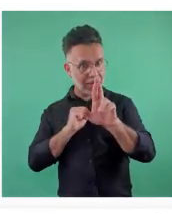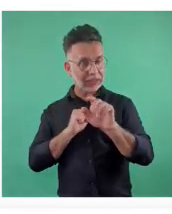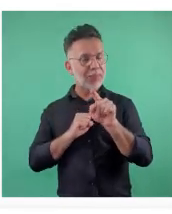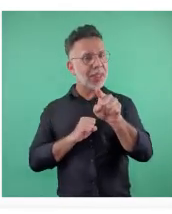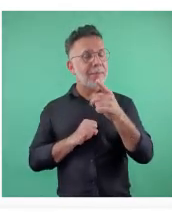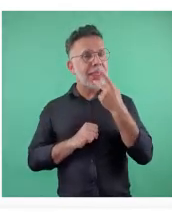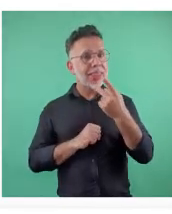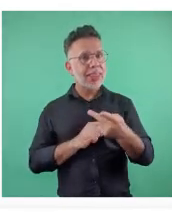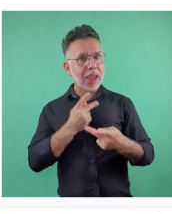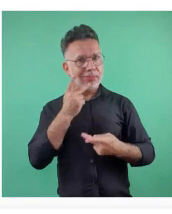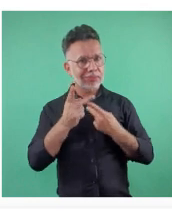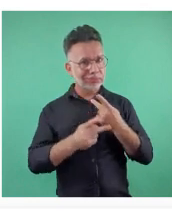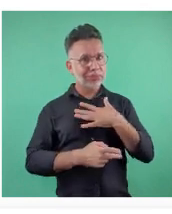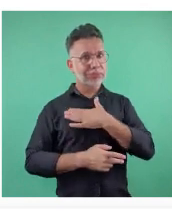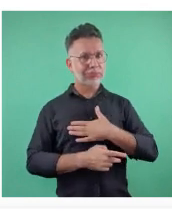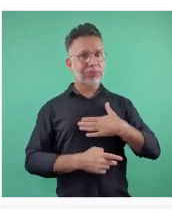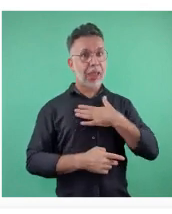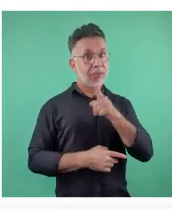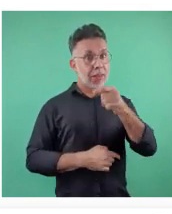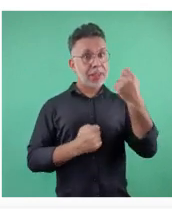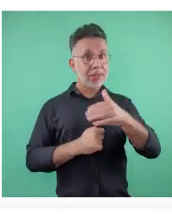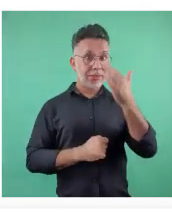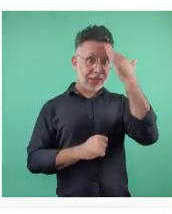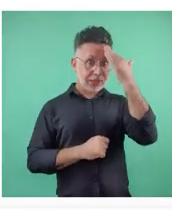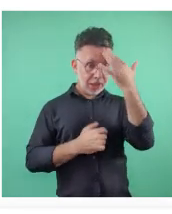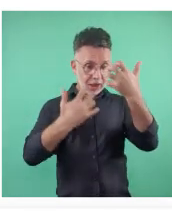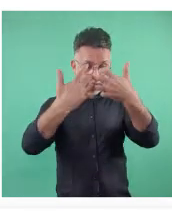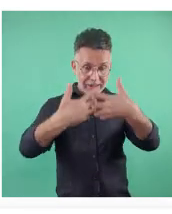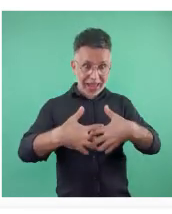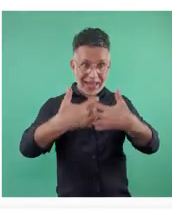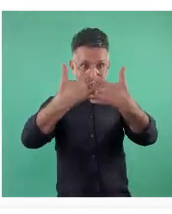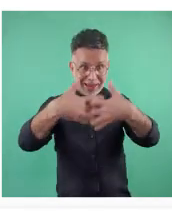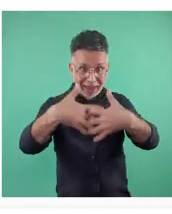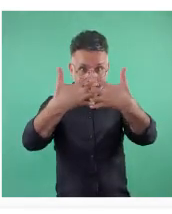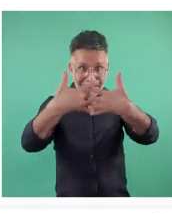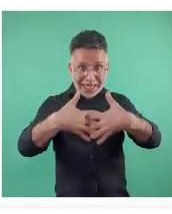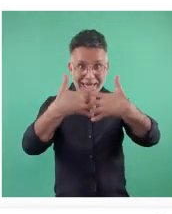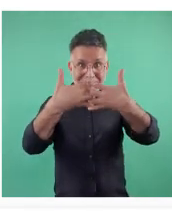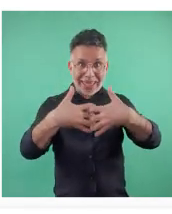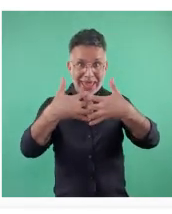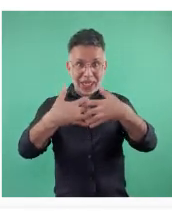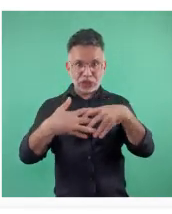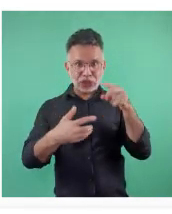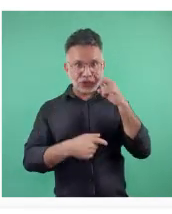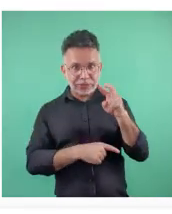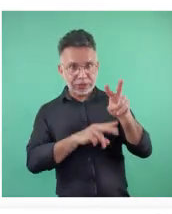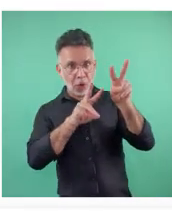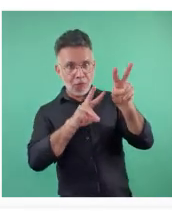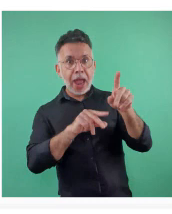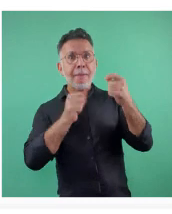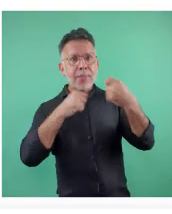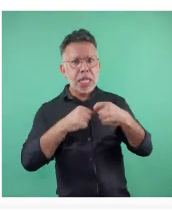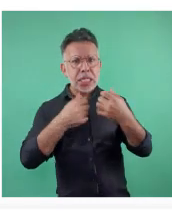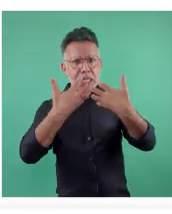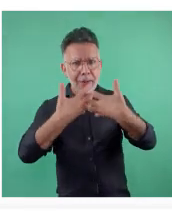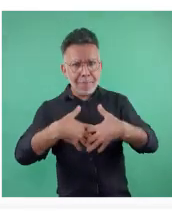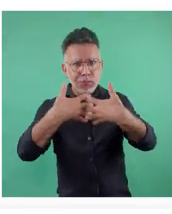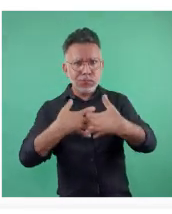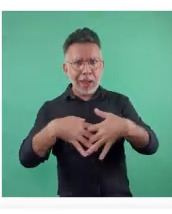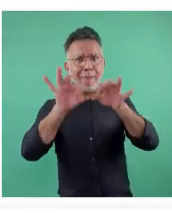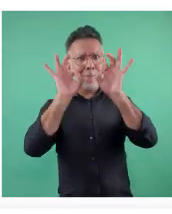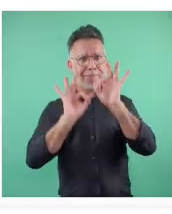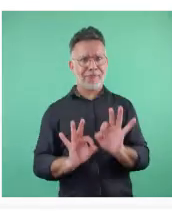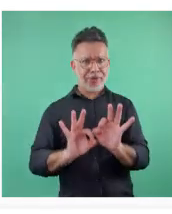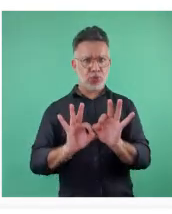é diferente de escutar. Para a gente ter uma compreensão de fala satisfatória, vocês têm que entender que esta